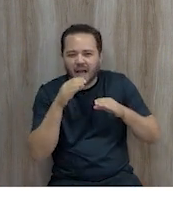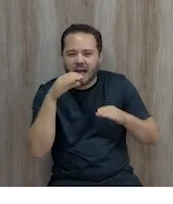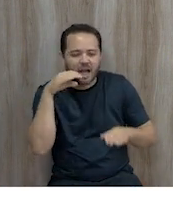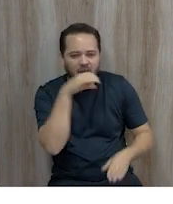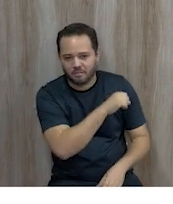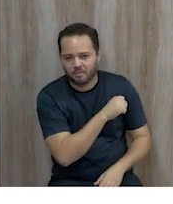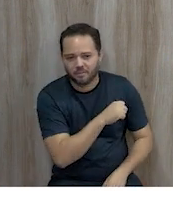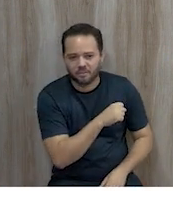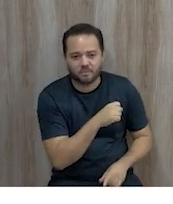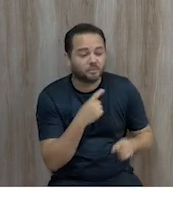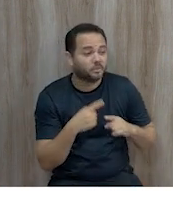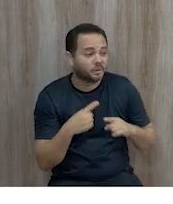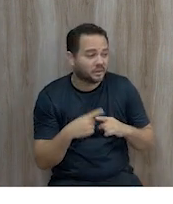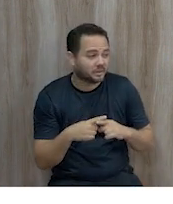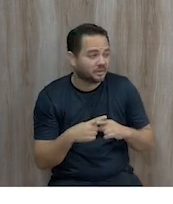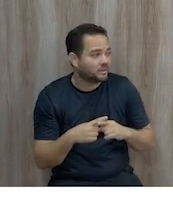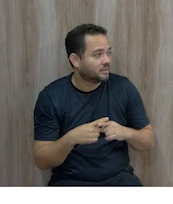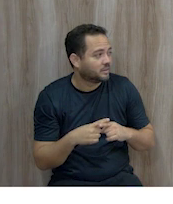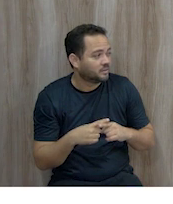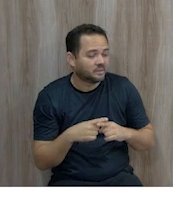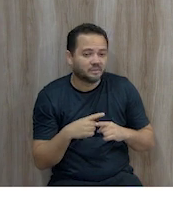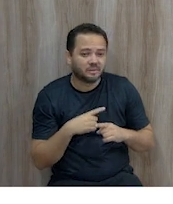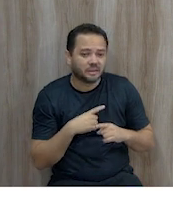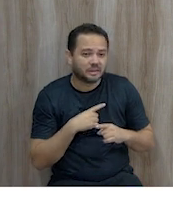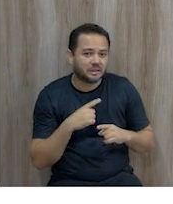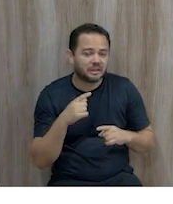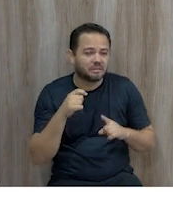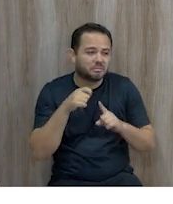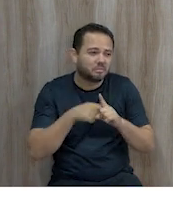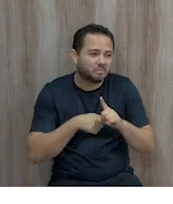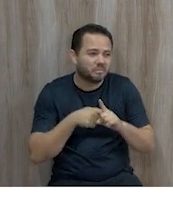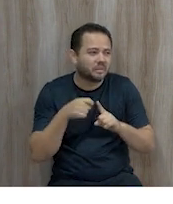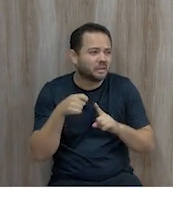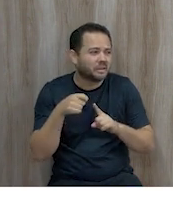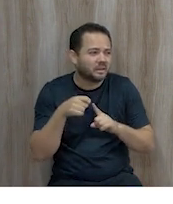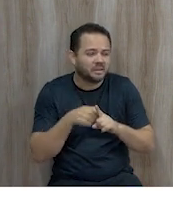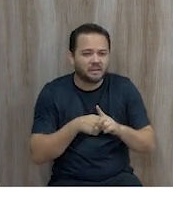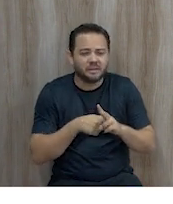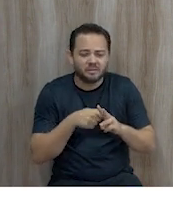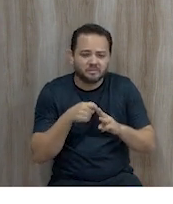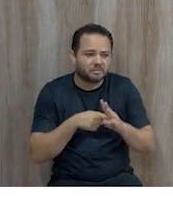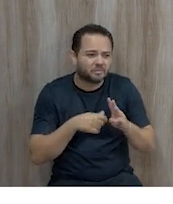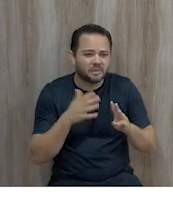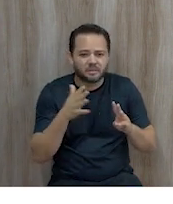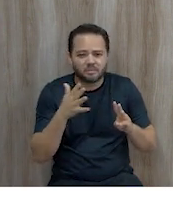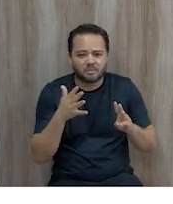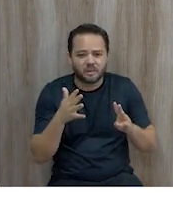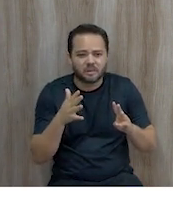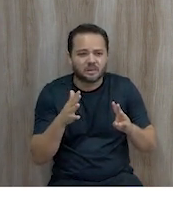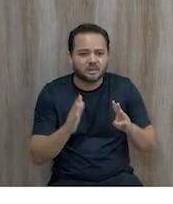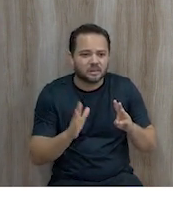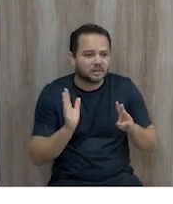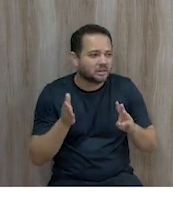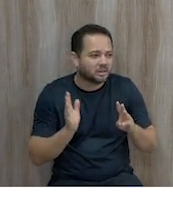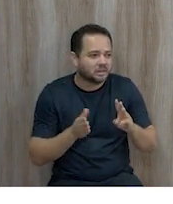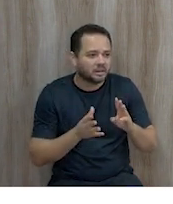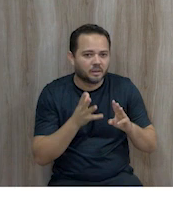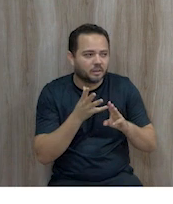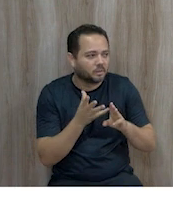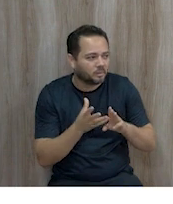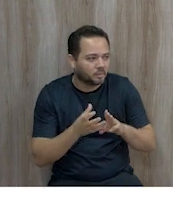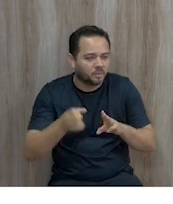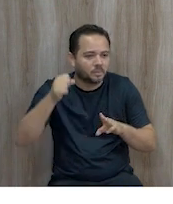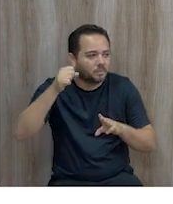rápida, porque em até 3 meses, nos 3 primeiros meses, 30% daquele rebordo já vai ser reabsorvido,